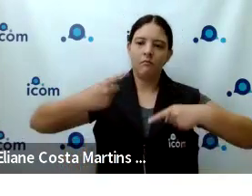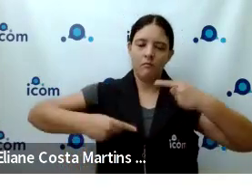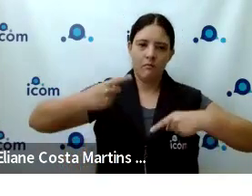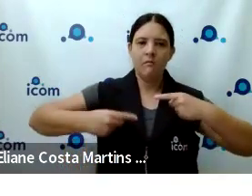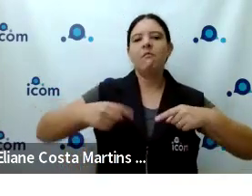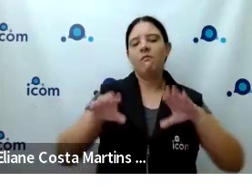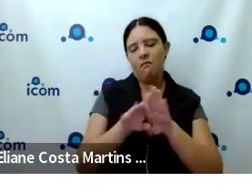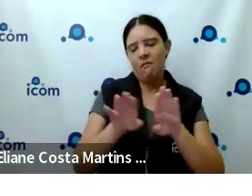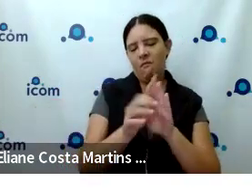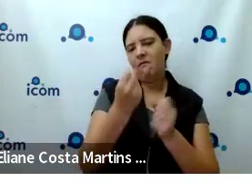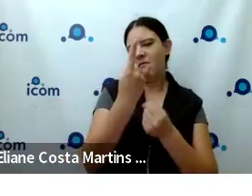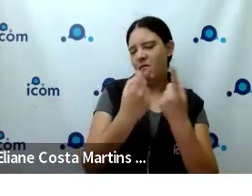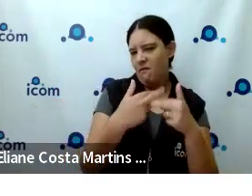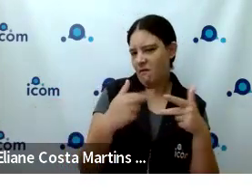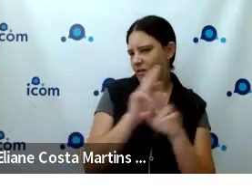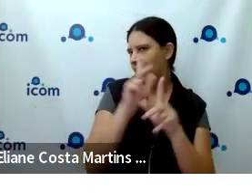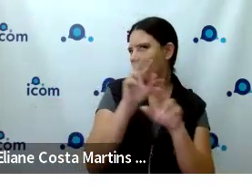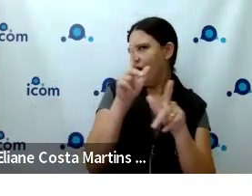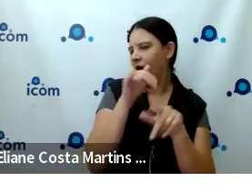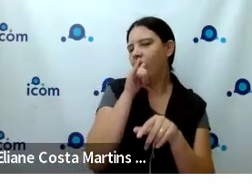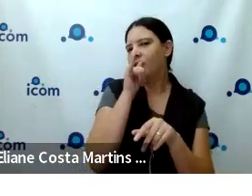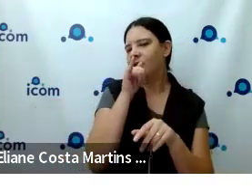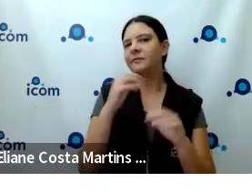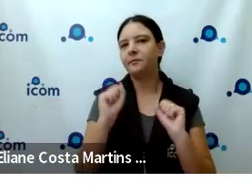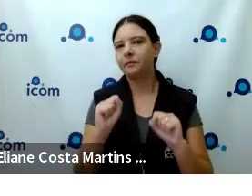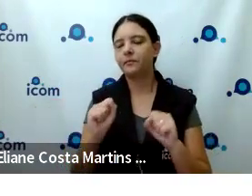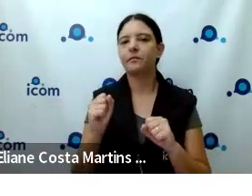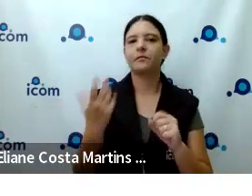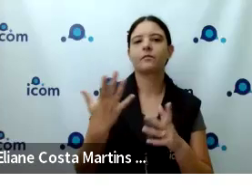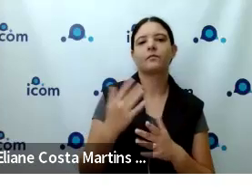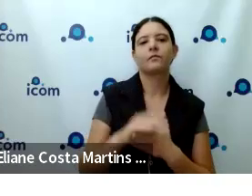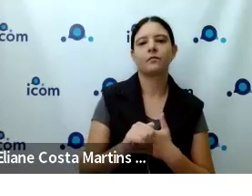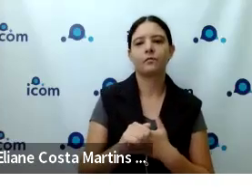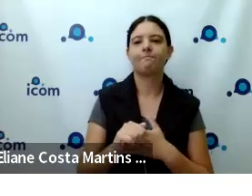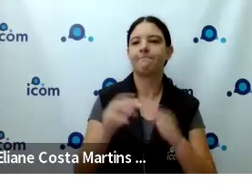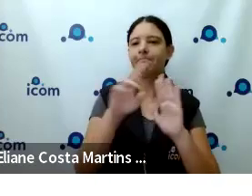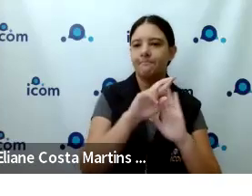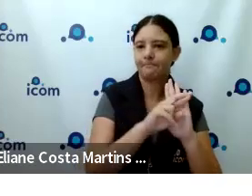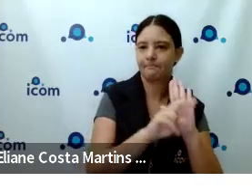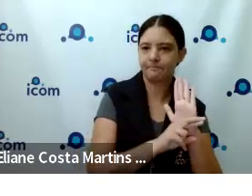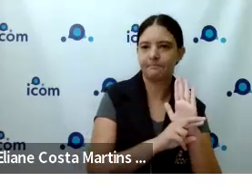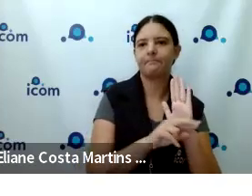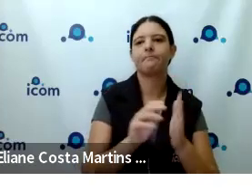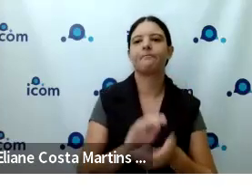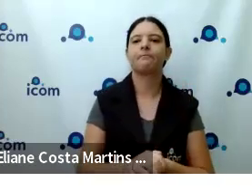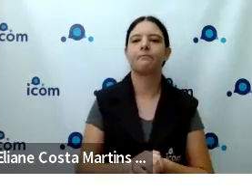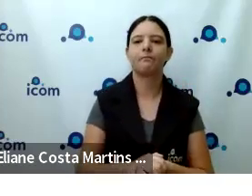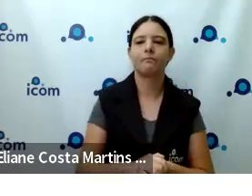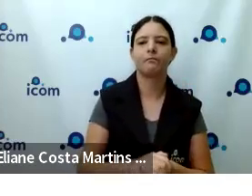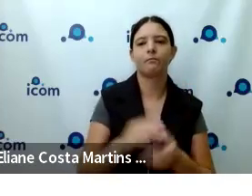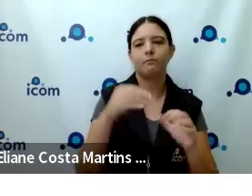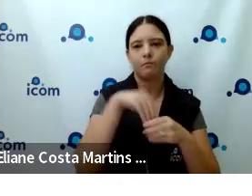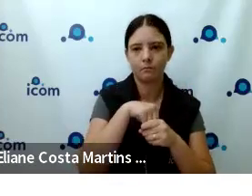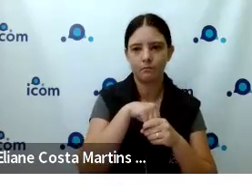algumas peculiaridades, como não permite a apreciação de constitucionalidade, de norma, enfim, a questão